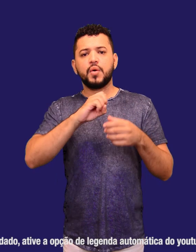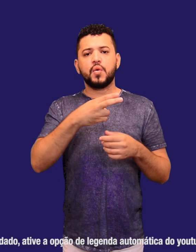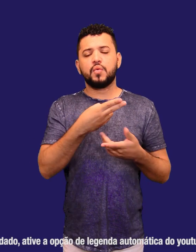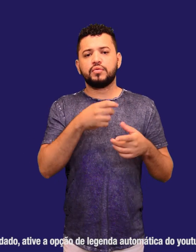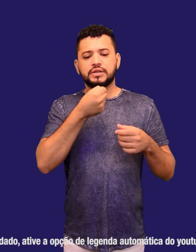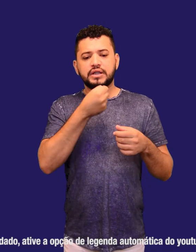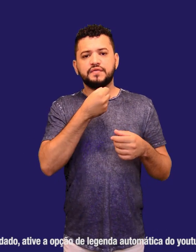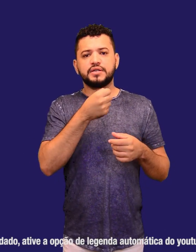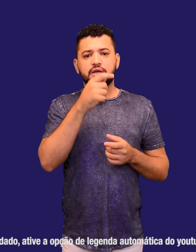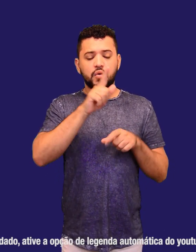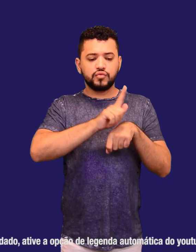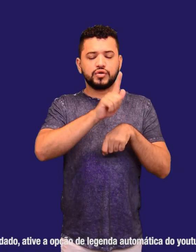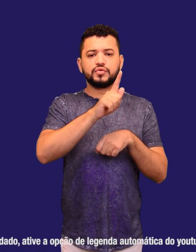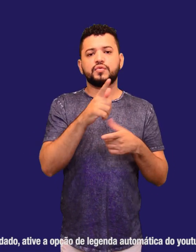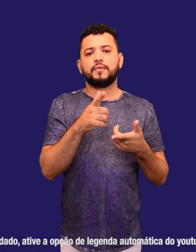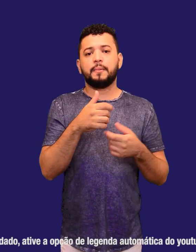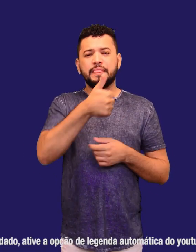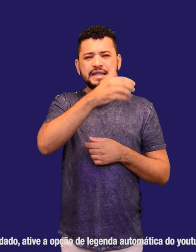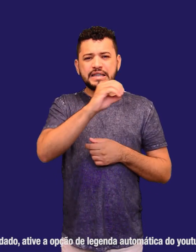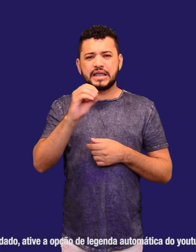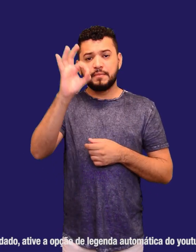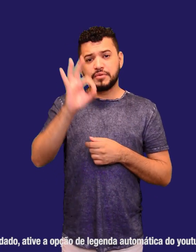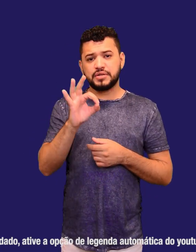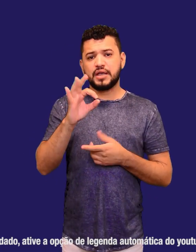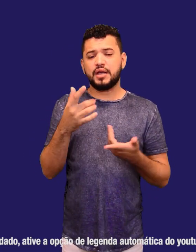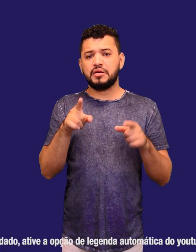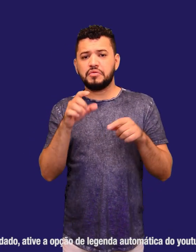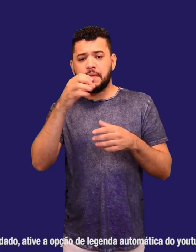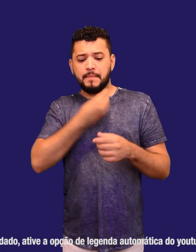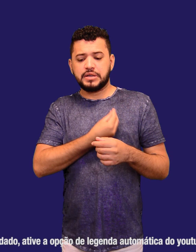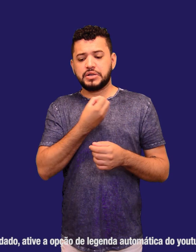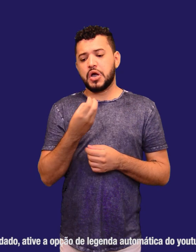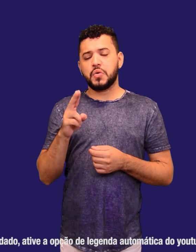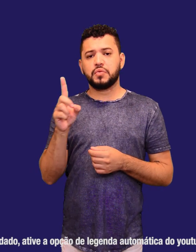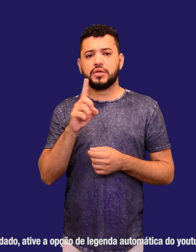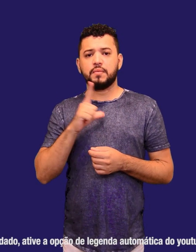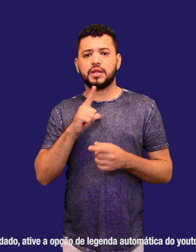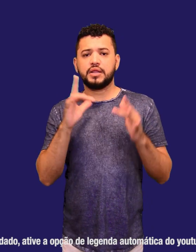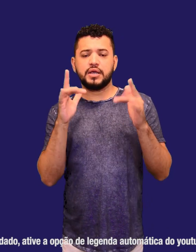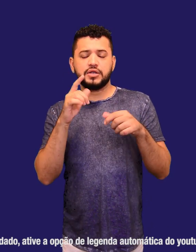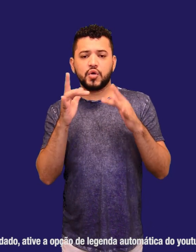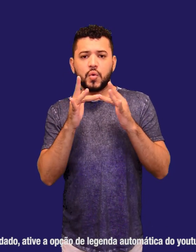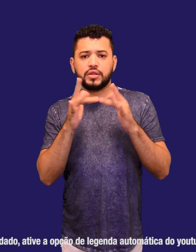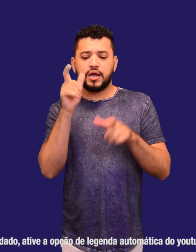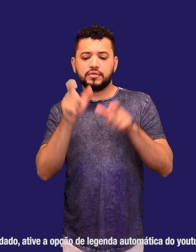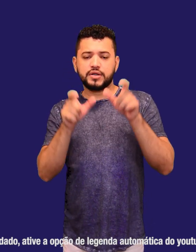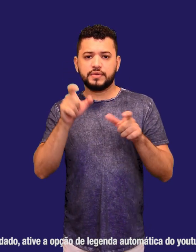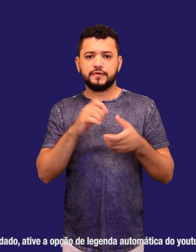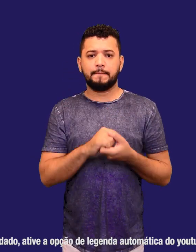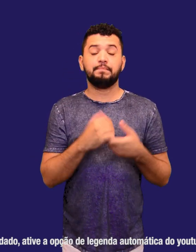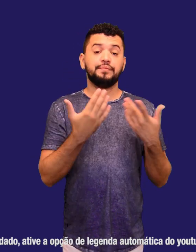pode alterar, né, de 100% presencial a critério aí da empresa para ter um momento híbrido também. Algo a ressaltar